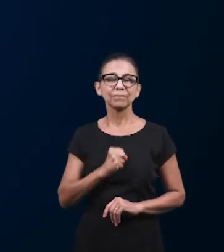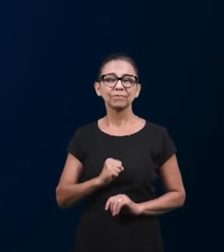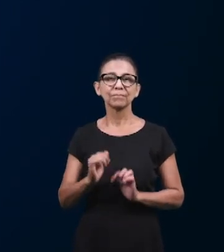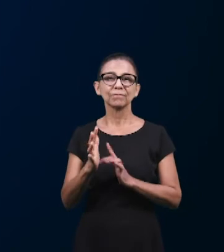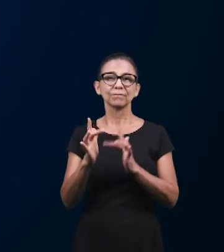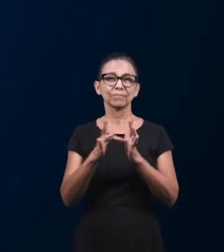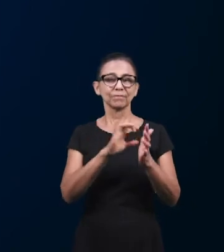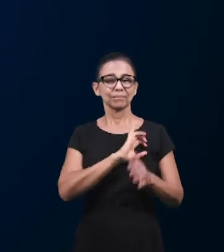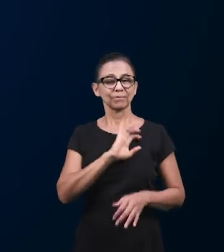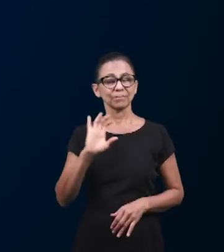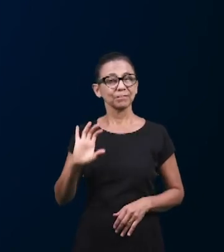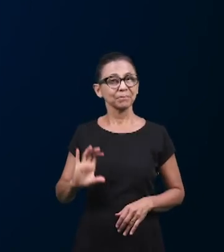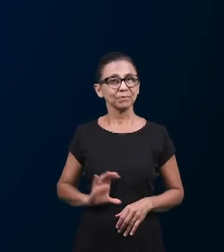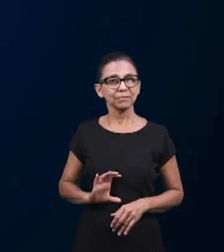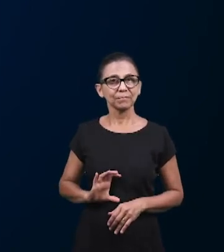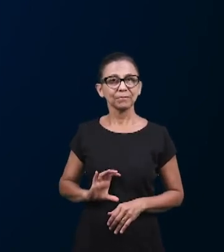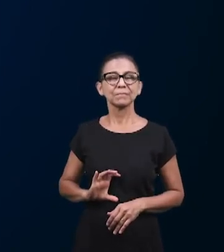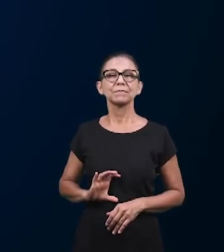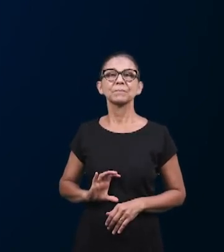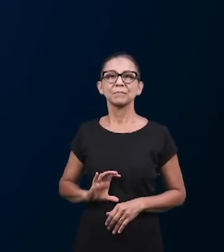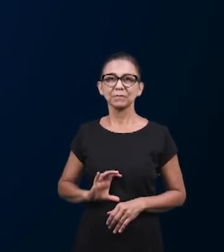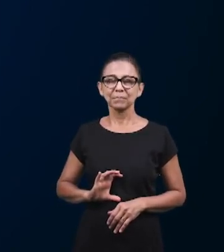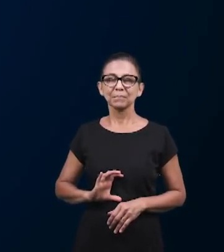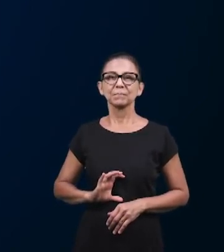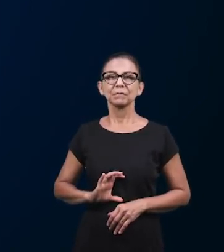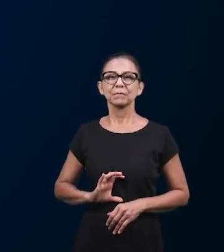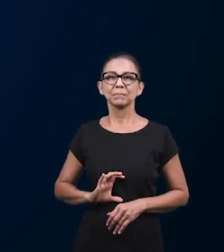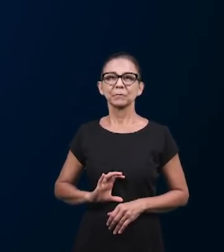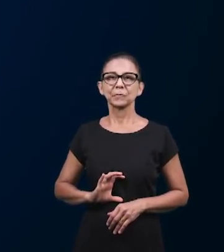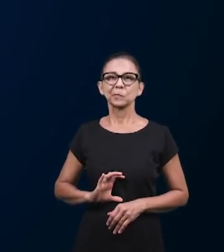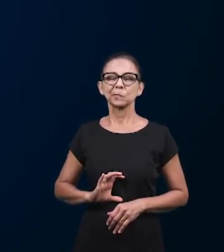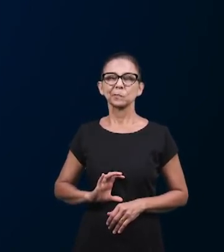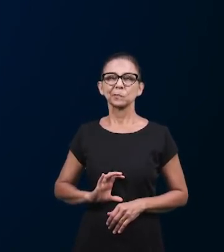si mesmo, segundo a benoplácito da sua